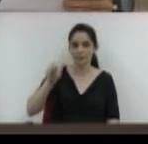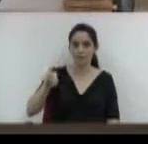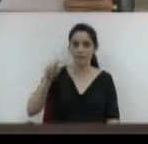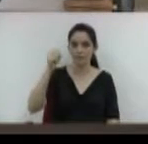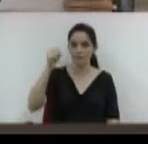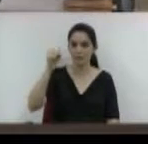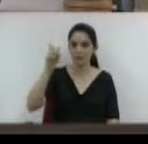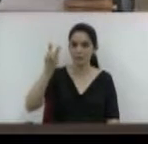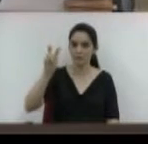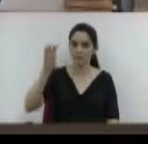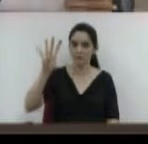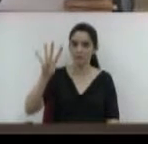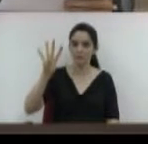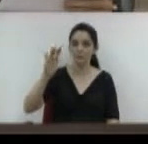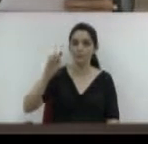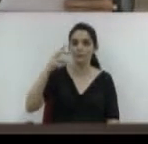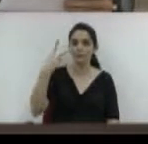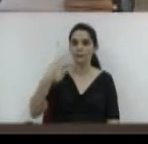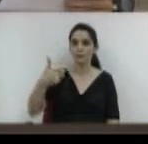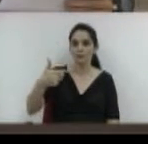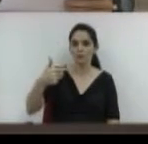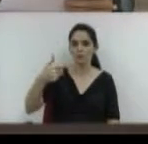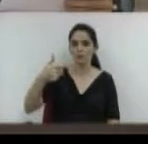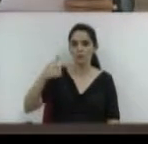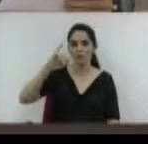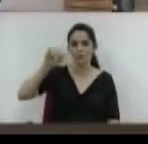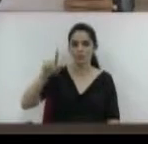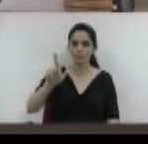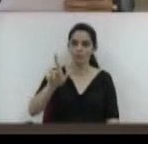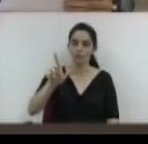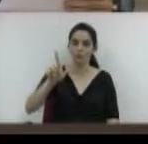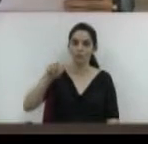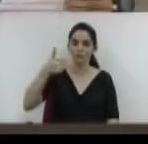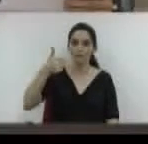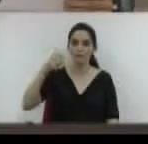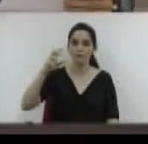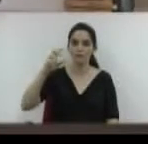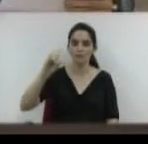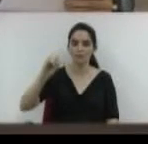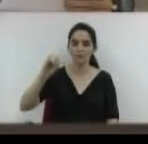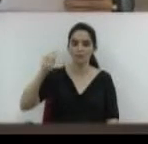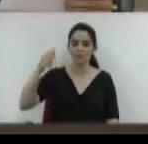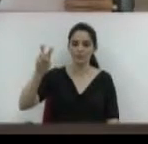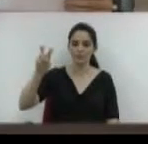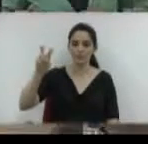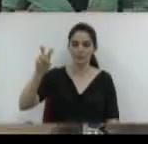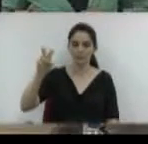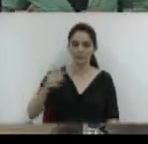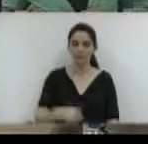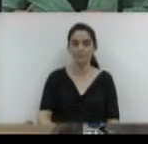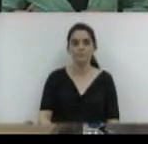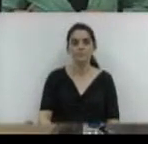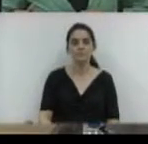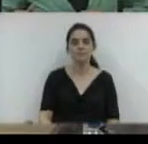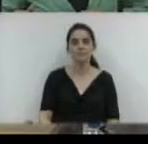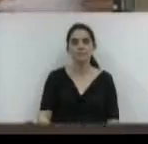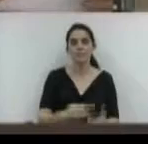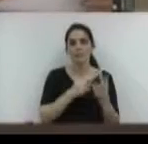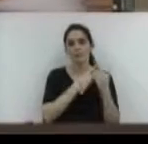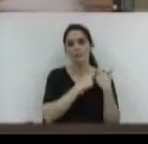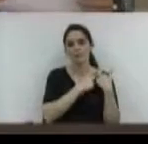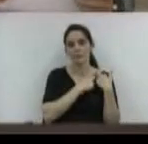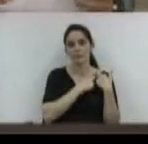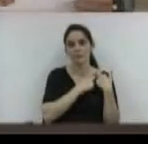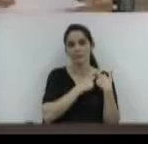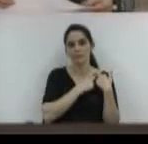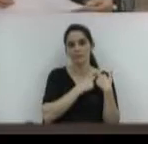15.854, de 2 de julho de 2015, da forma que especifica e dá outras providências. Autor: vereador